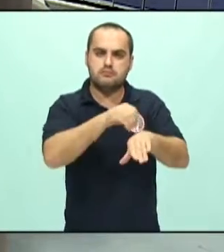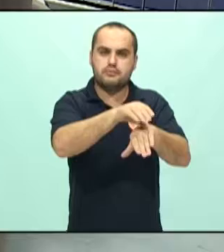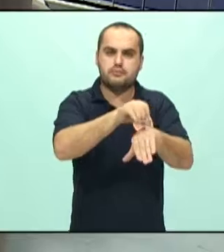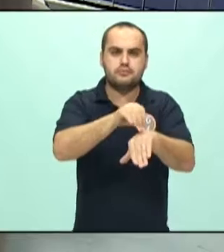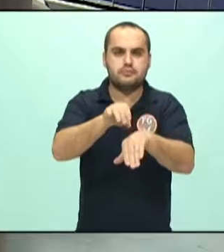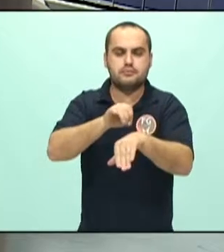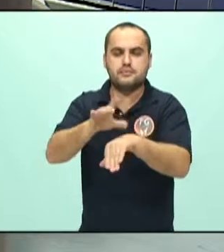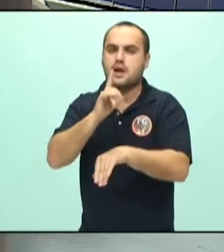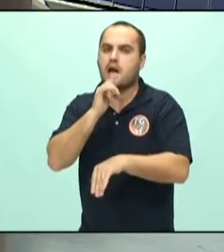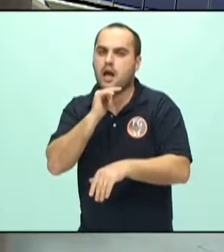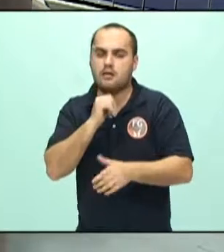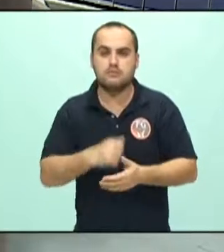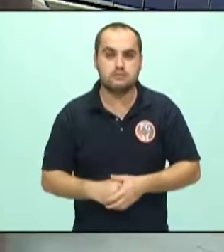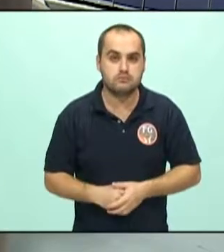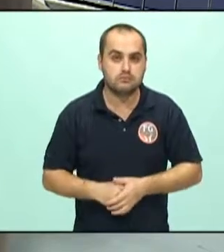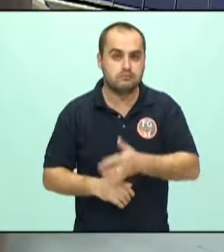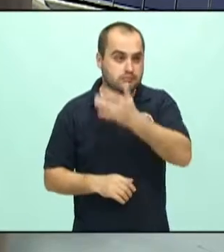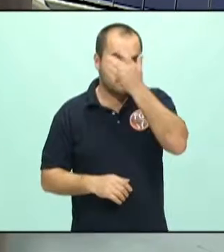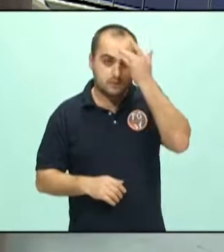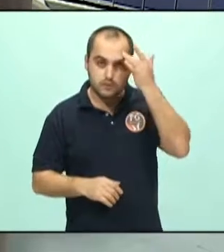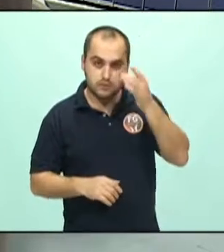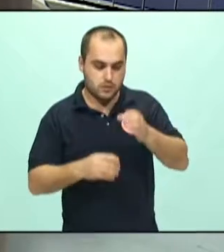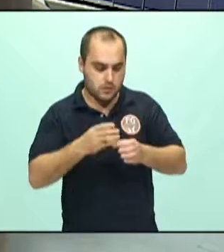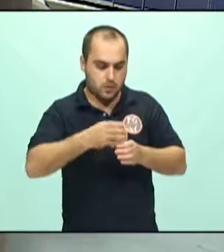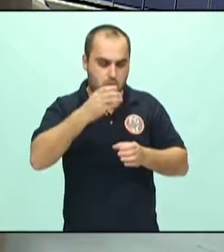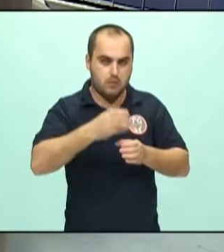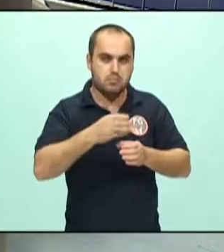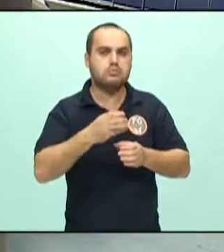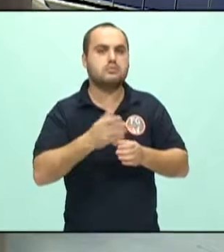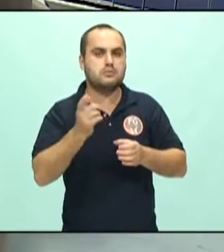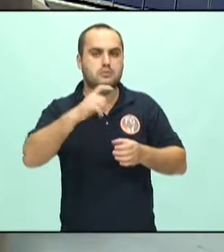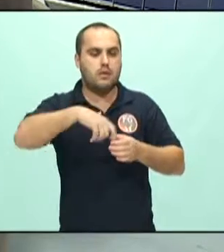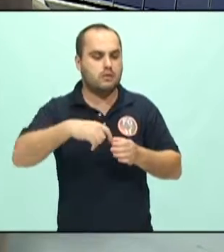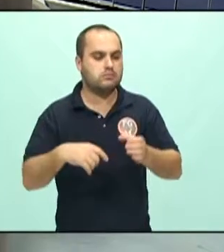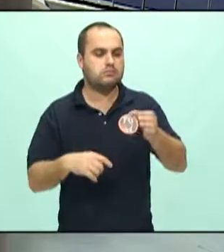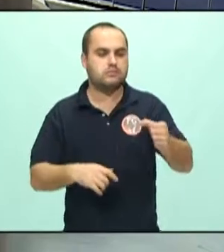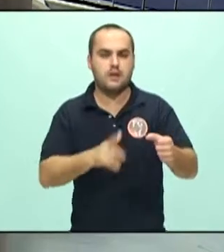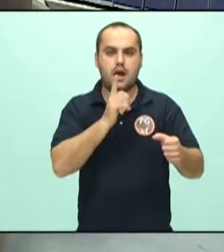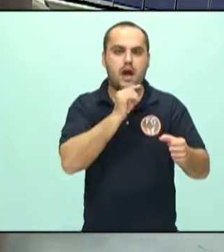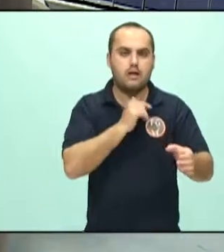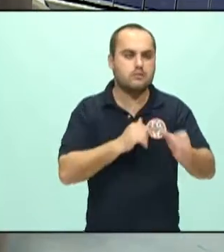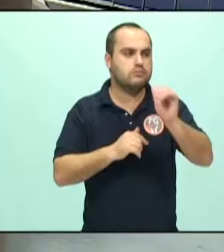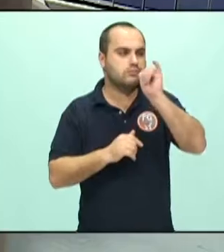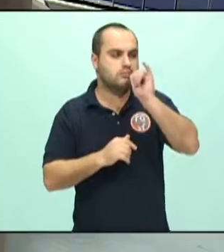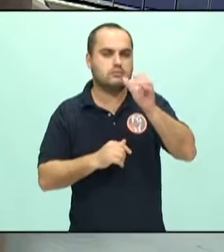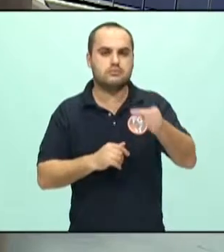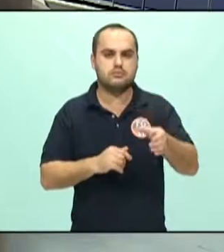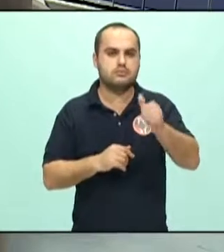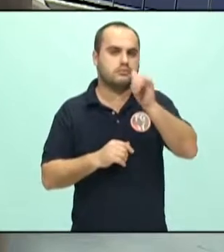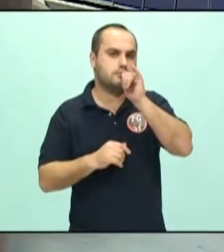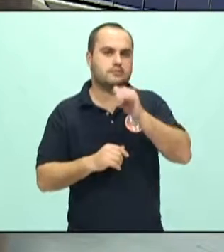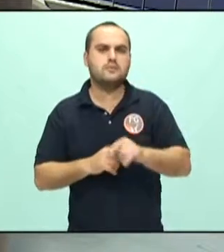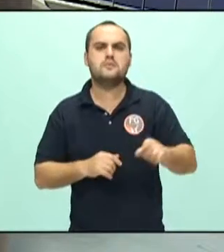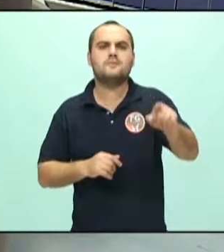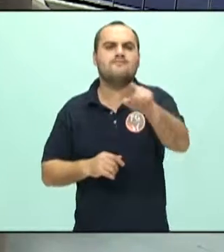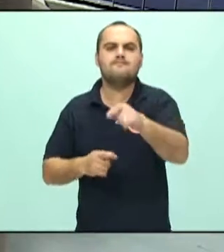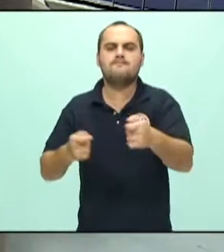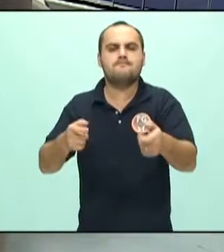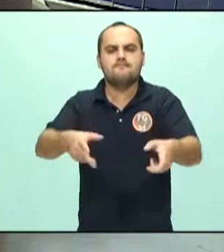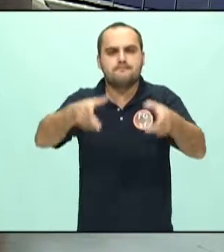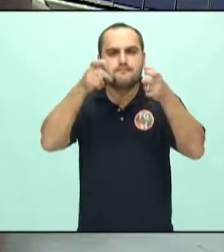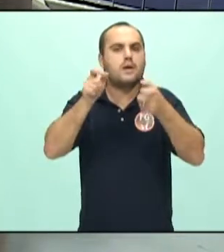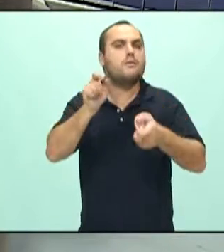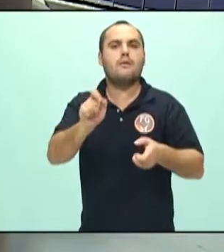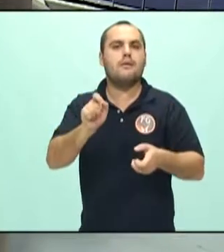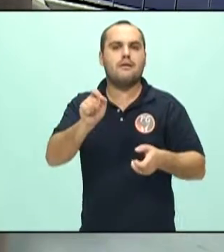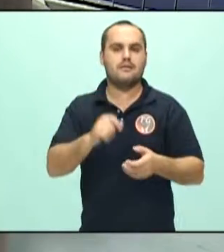os filtros para que as pessoas fossem na o seu copo reutilizável e tomasse a água ali como é que se aperceberam é